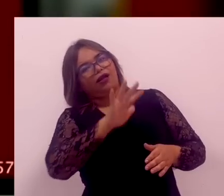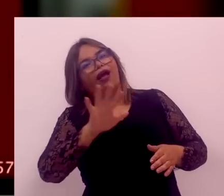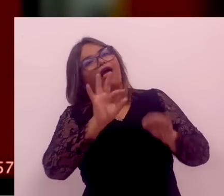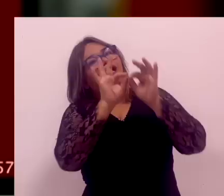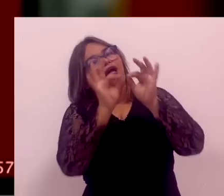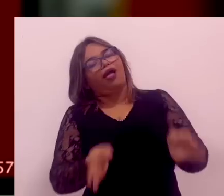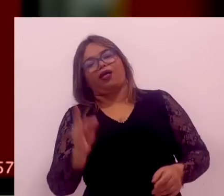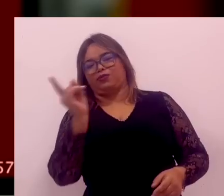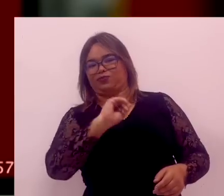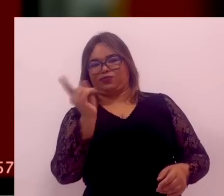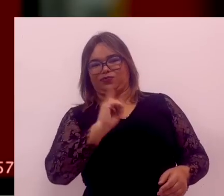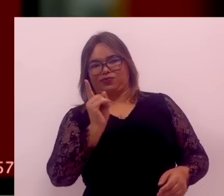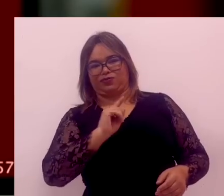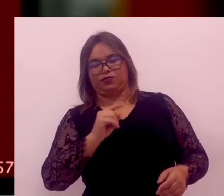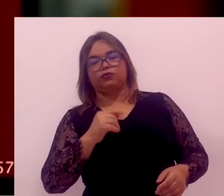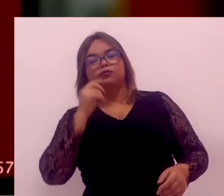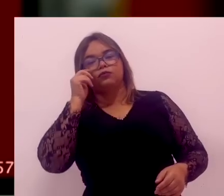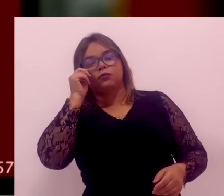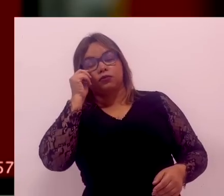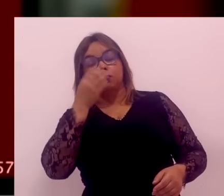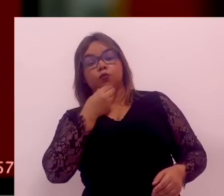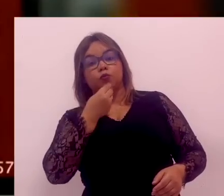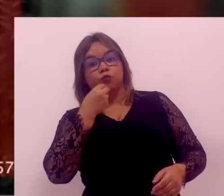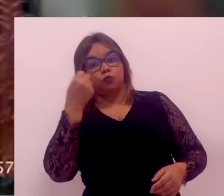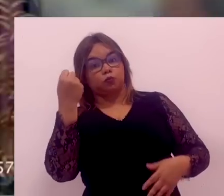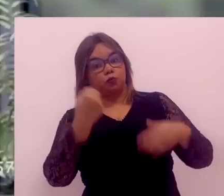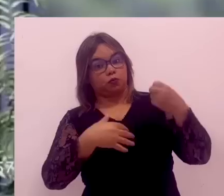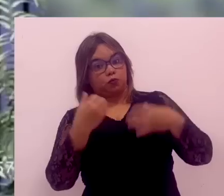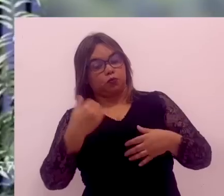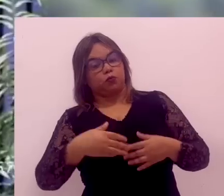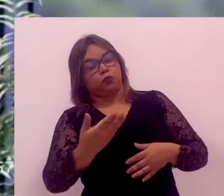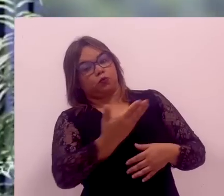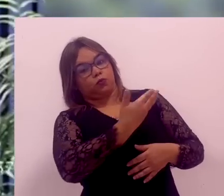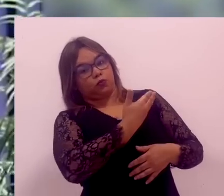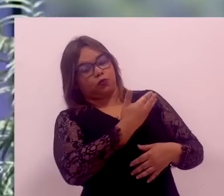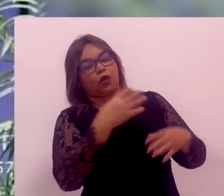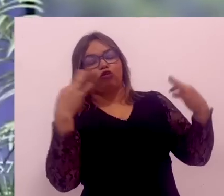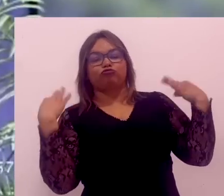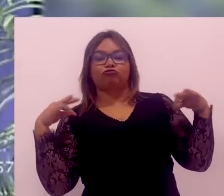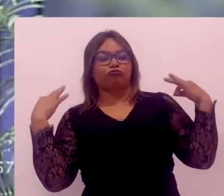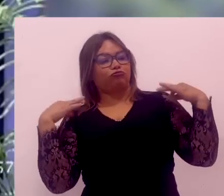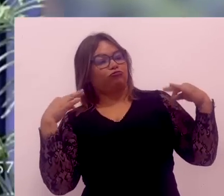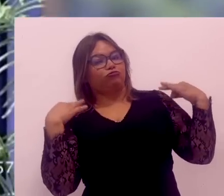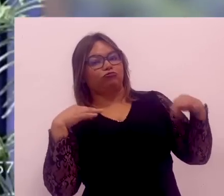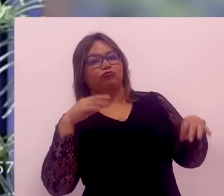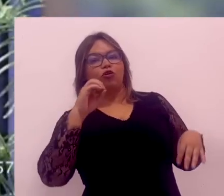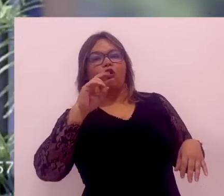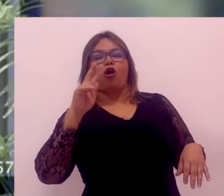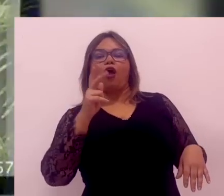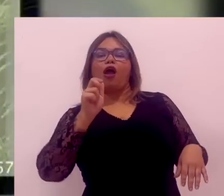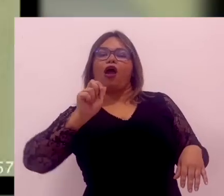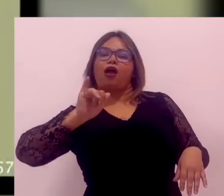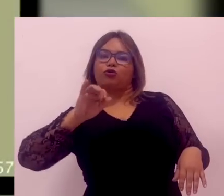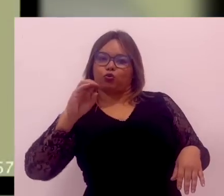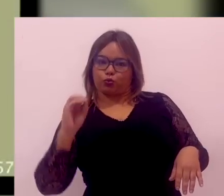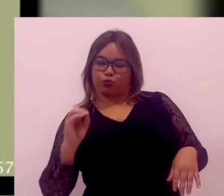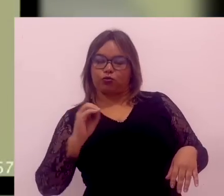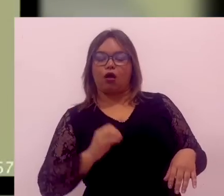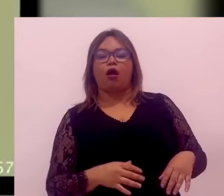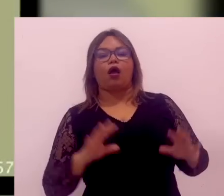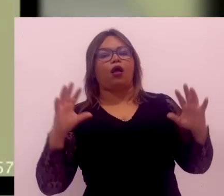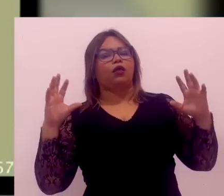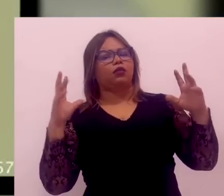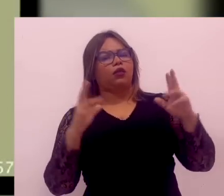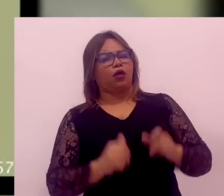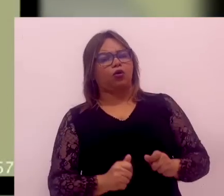os pontos turísticos históricos de Ohio. Isso declara que todos são dedicados à maçonaria. A águia de cabeça dupla,